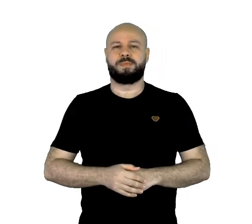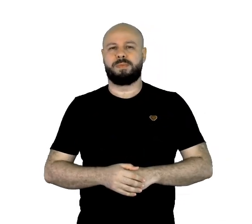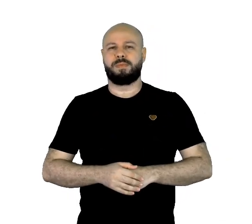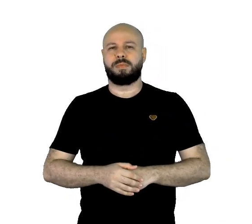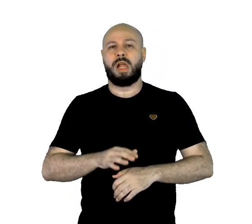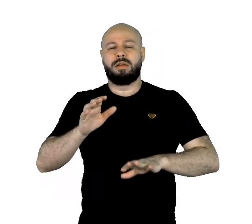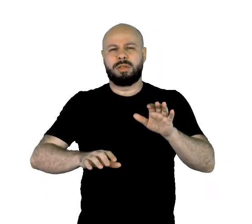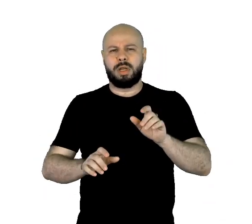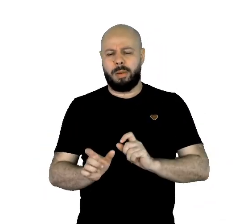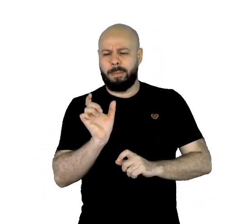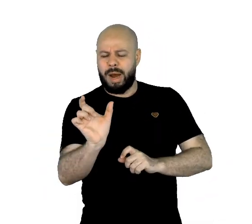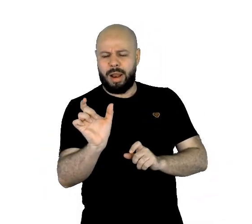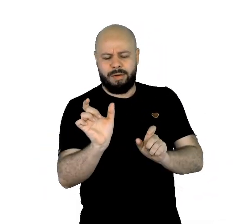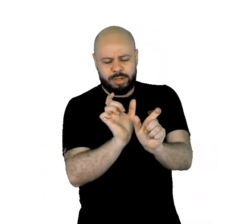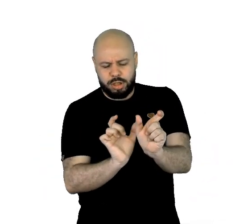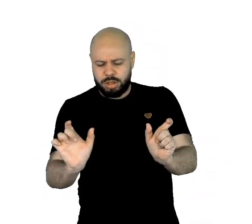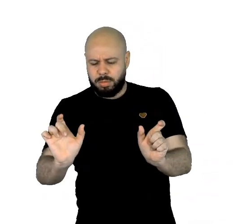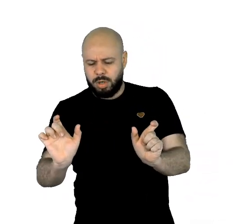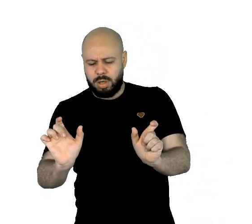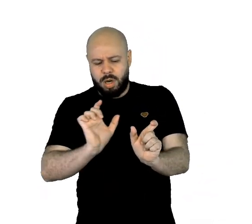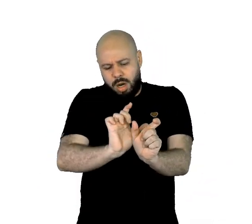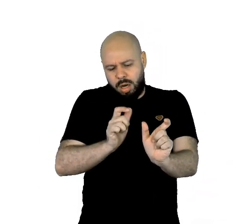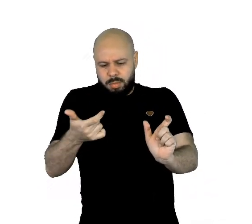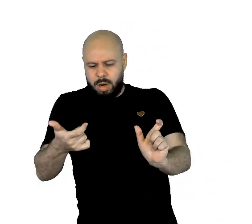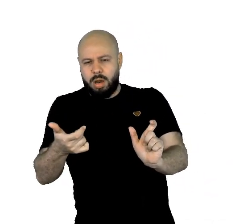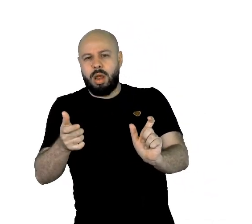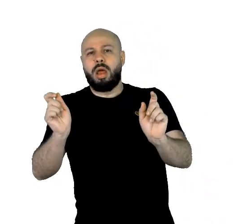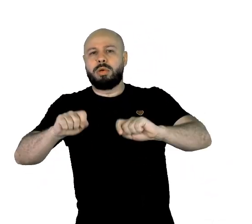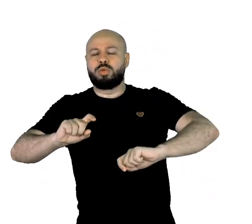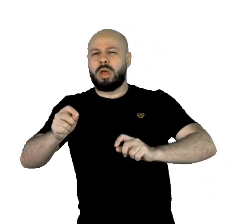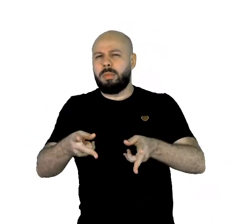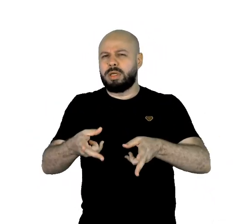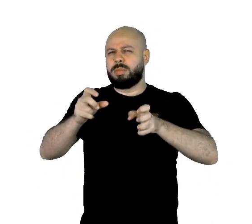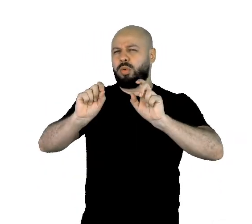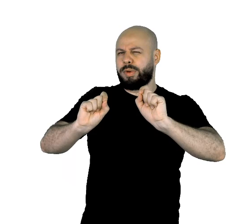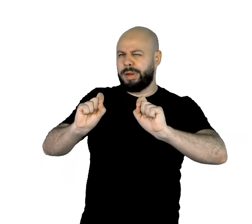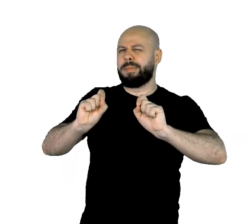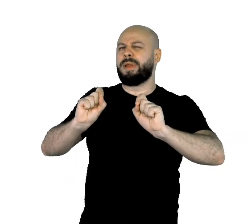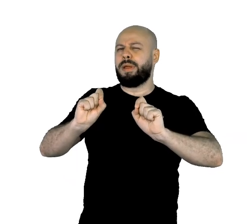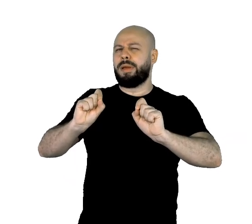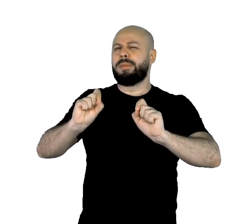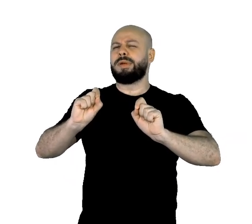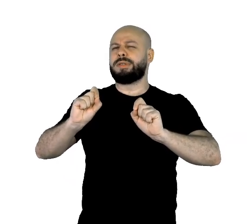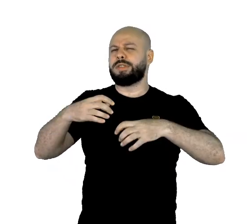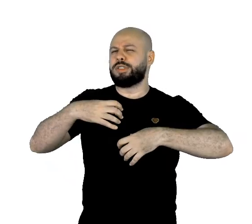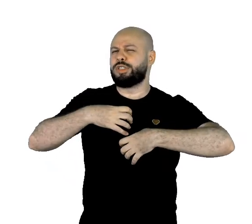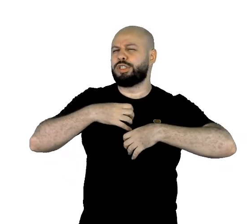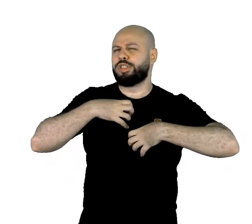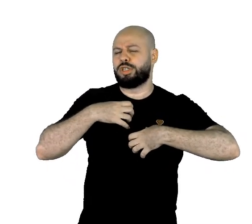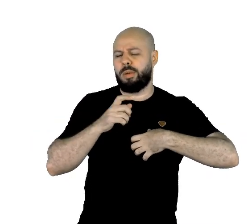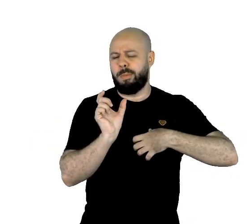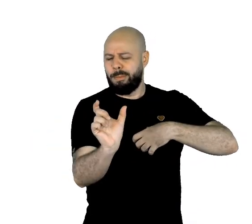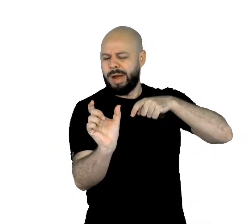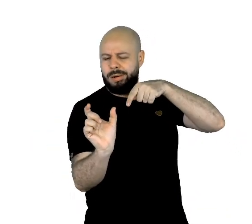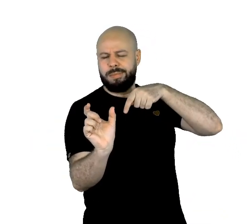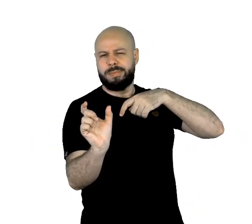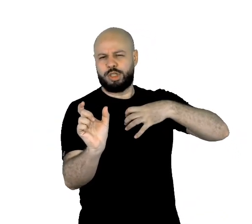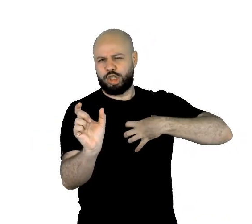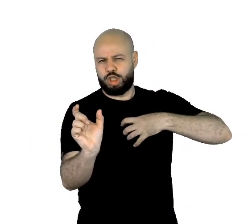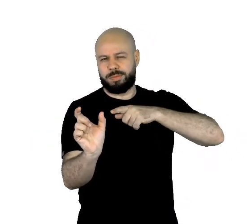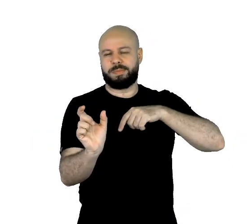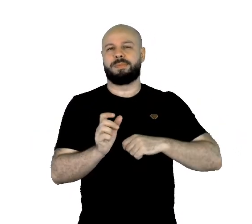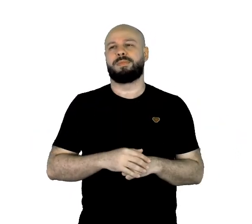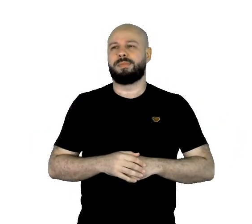de palavras sinônimas e antônimas, podemos perceber pelo sentido das palavras.